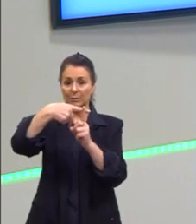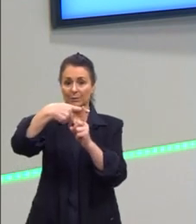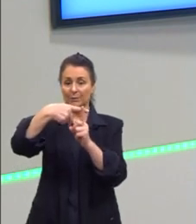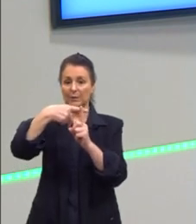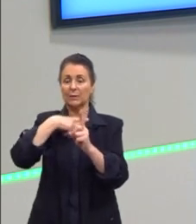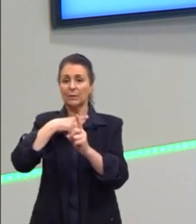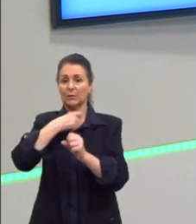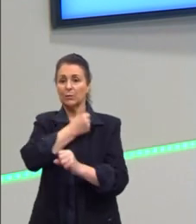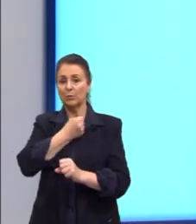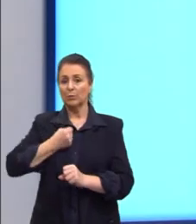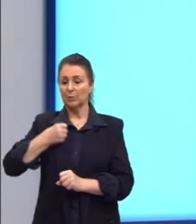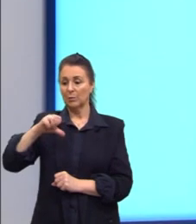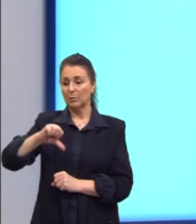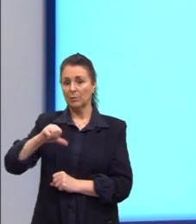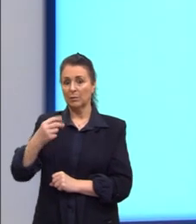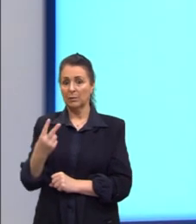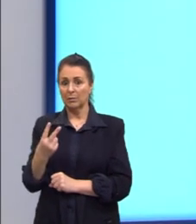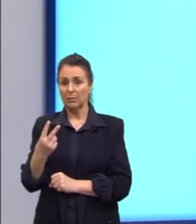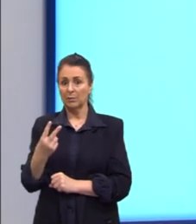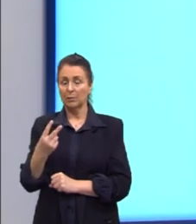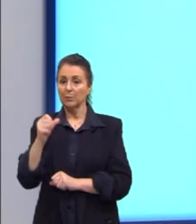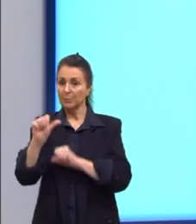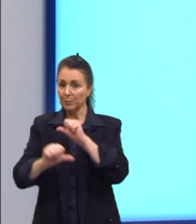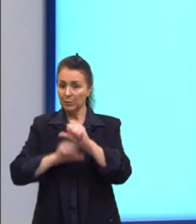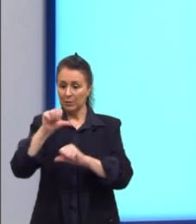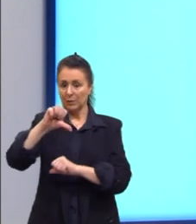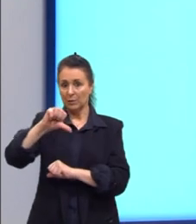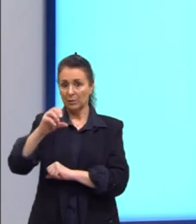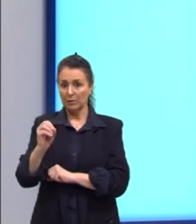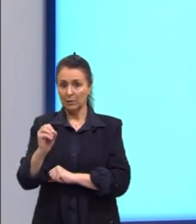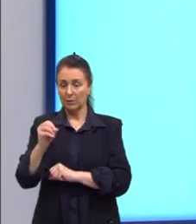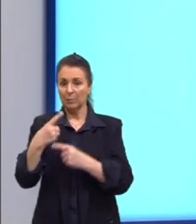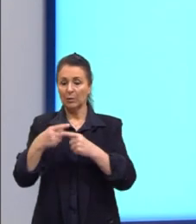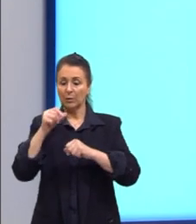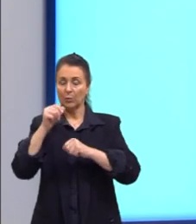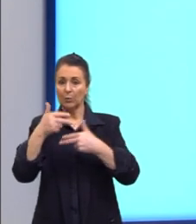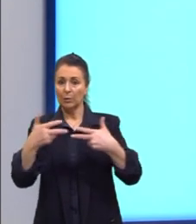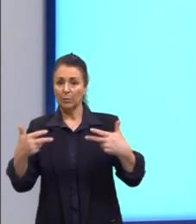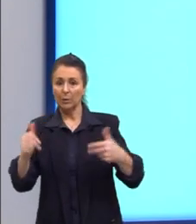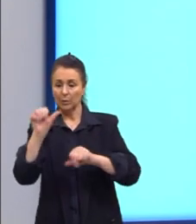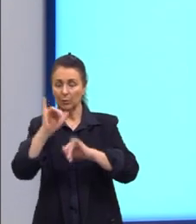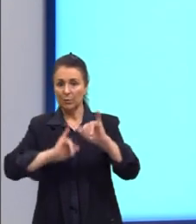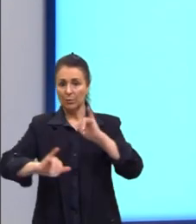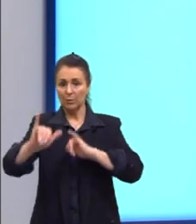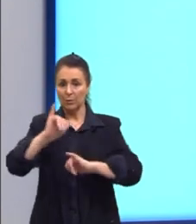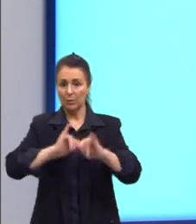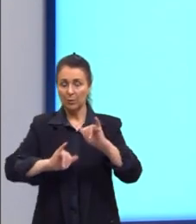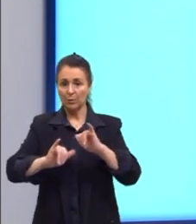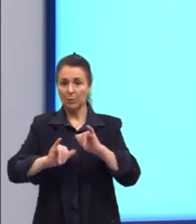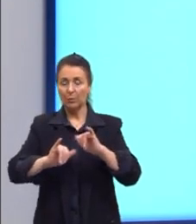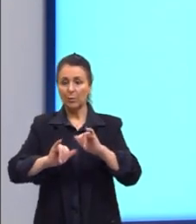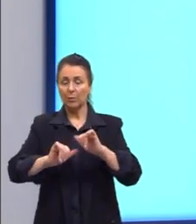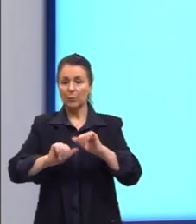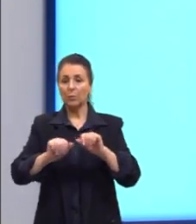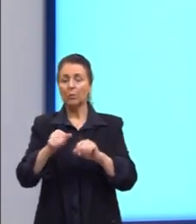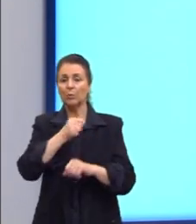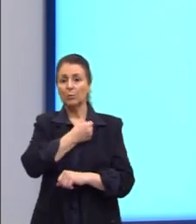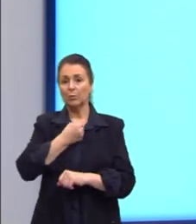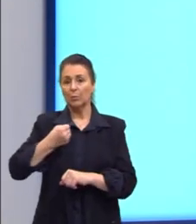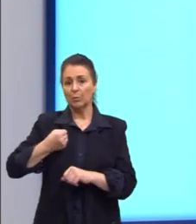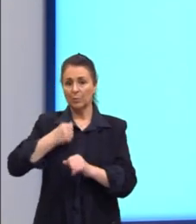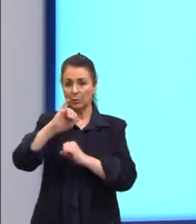atômico que era 92 vai passar para 90 muda o elemento químico número atômico 92 é do urânio o número atômico